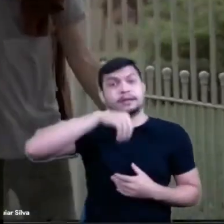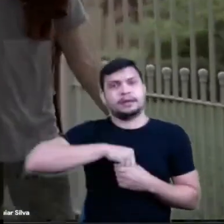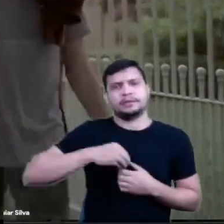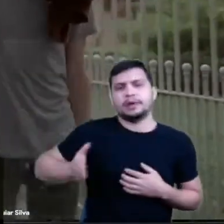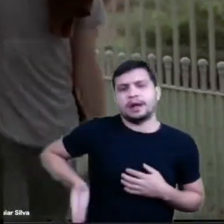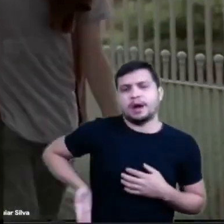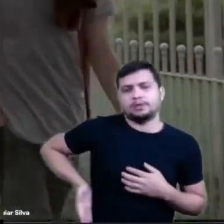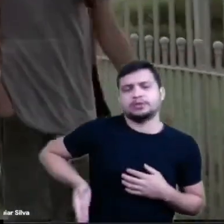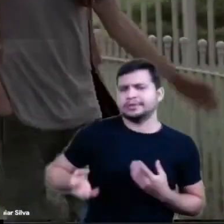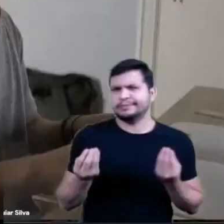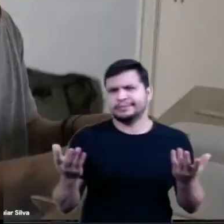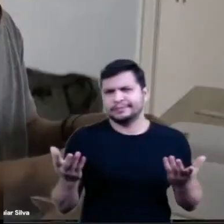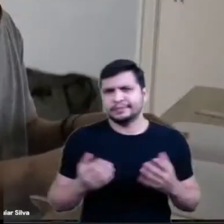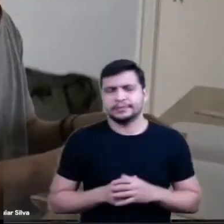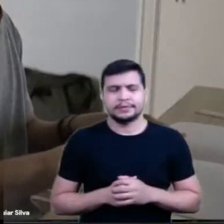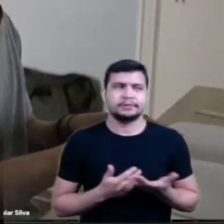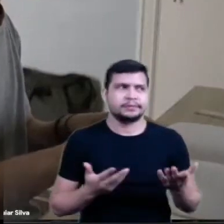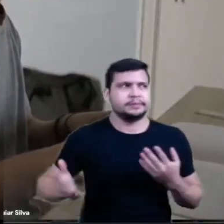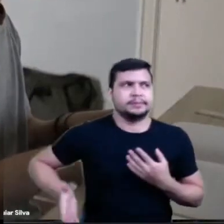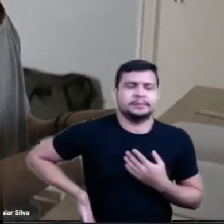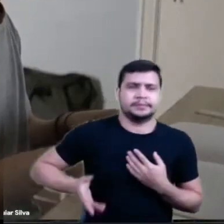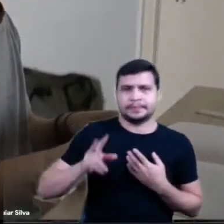Barata. Só tirar a calça.